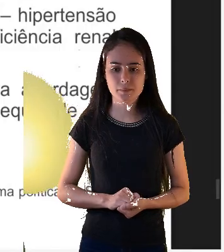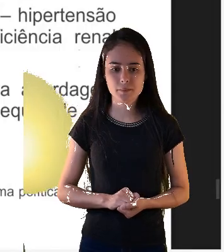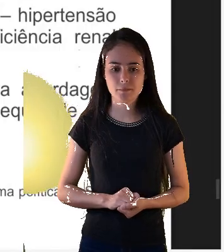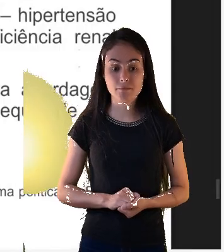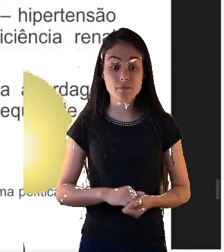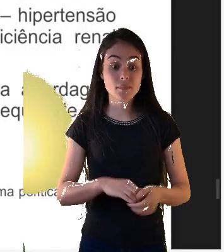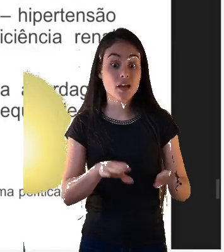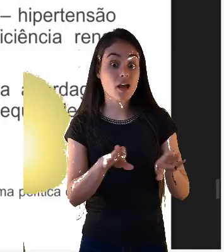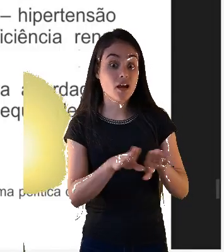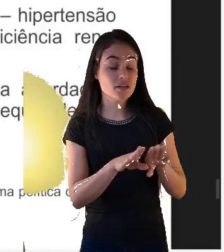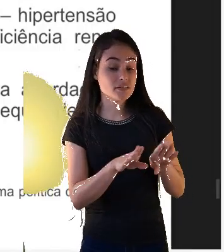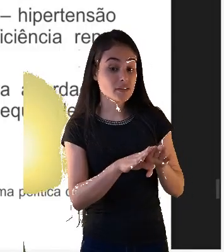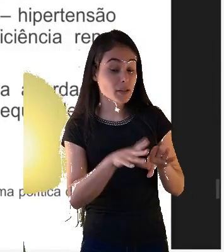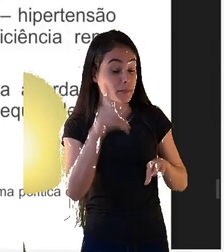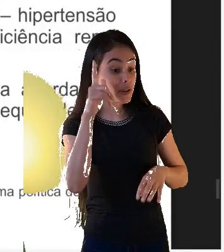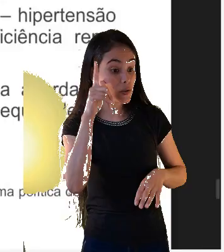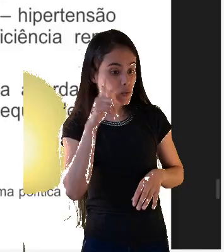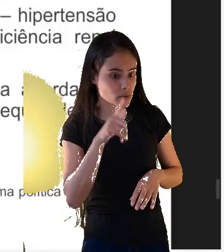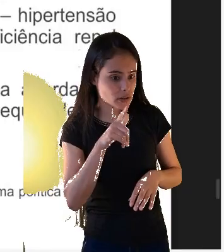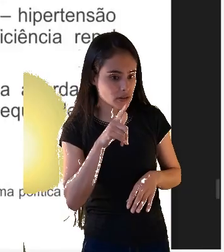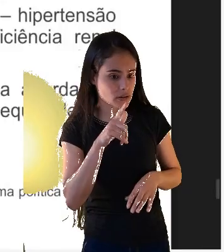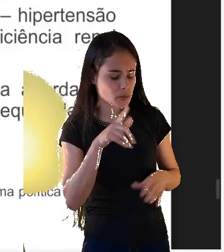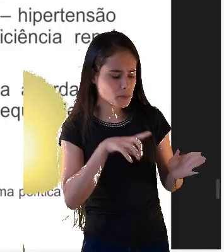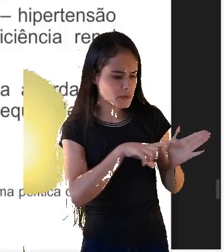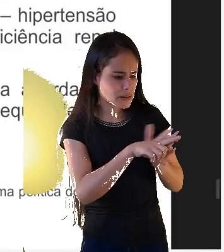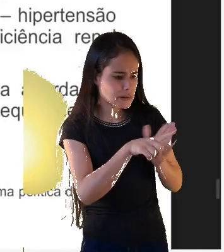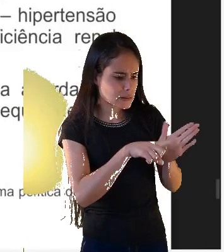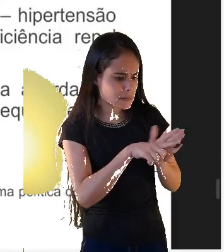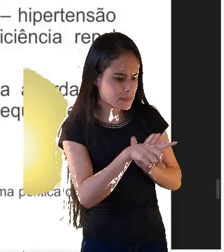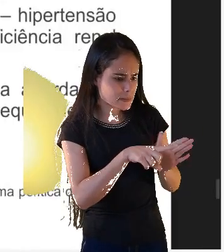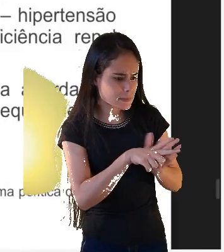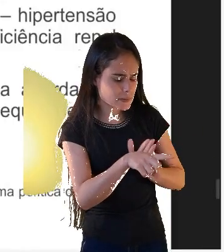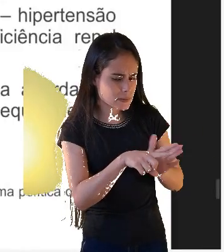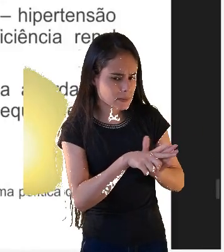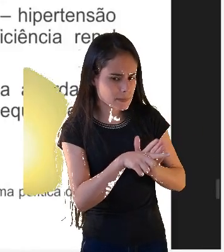coronariopatias, insuficiência renal crônica, câncer,